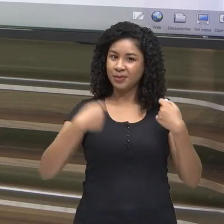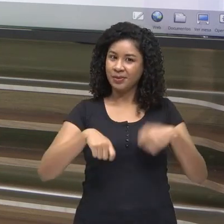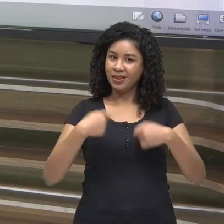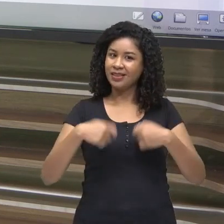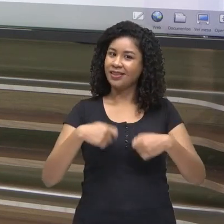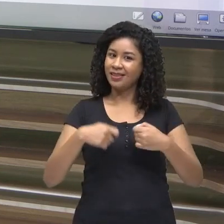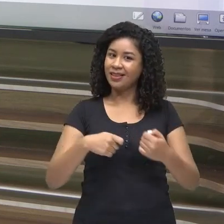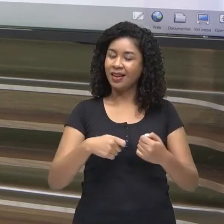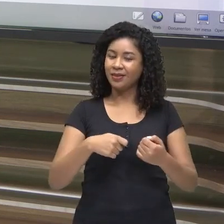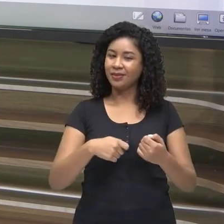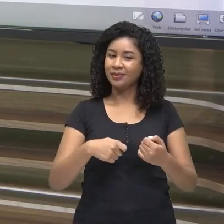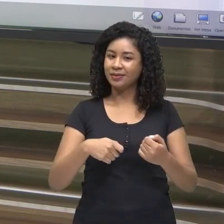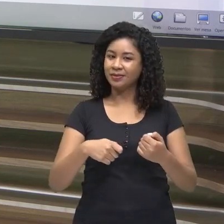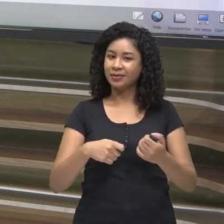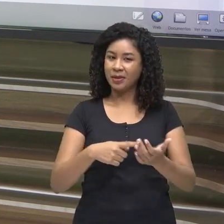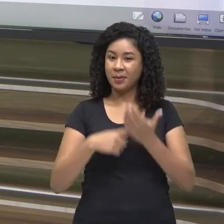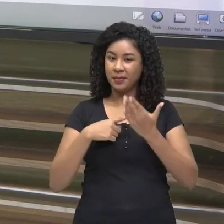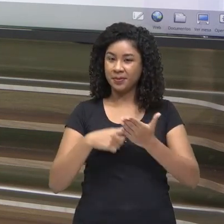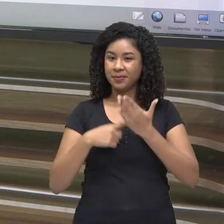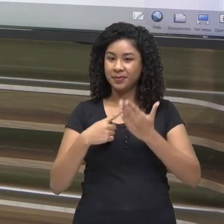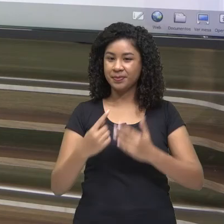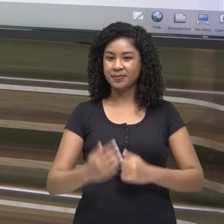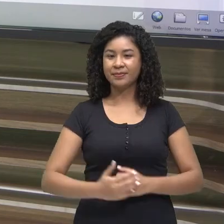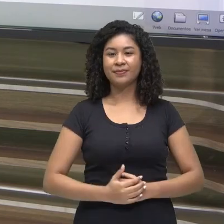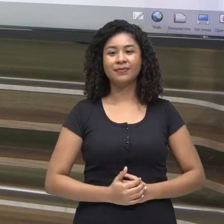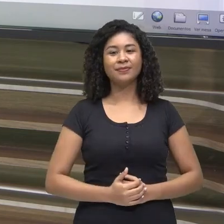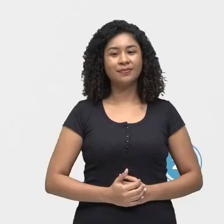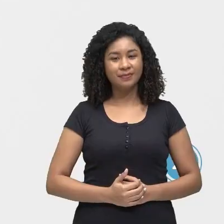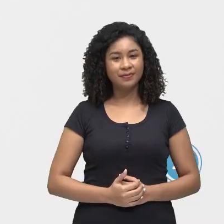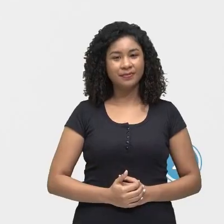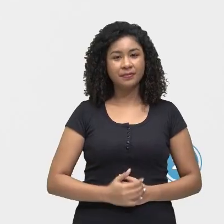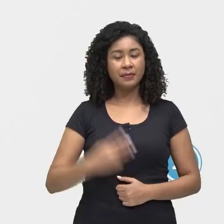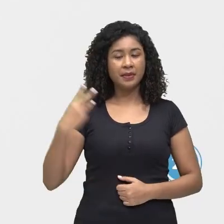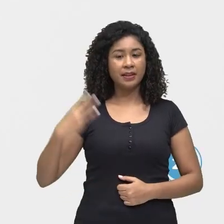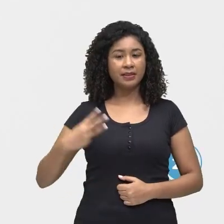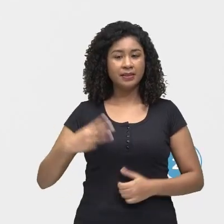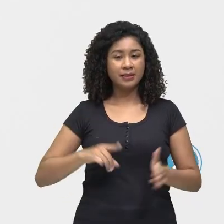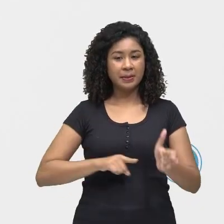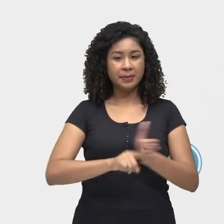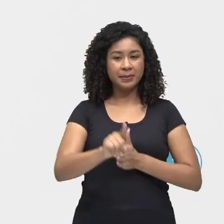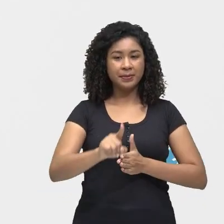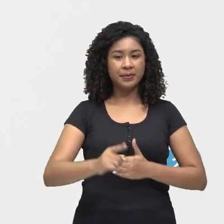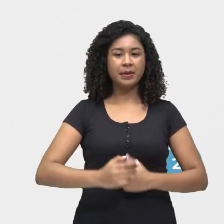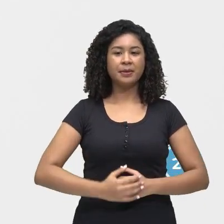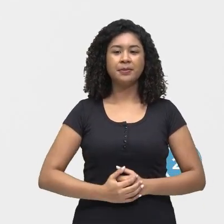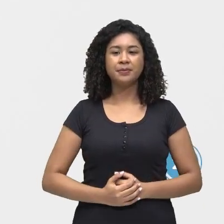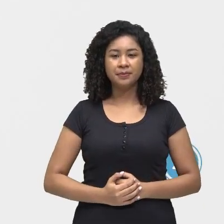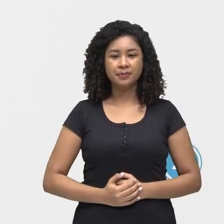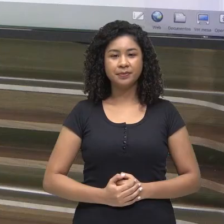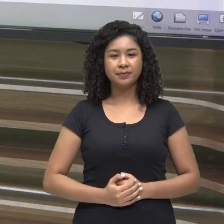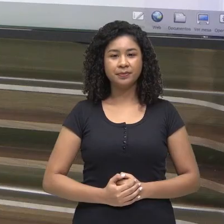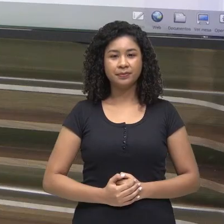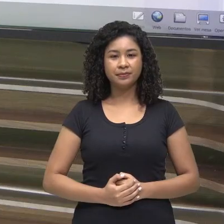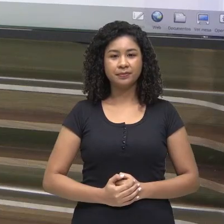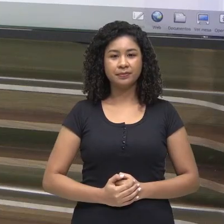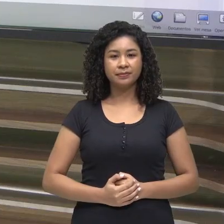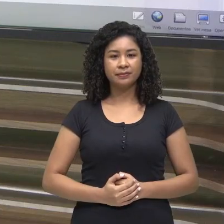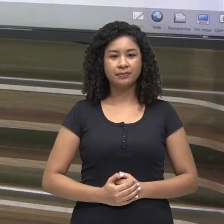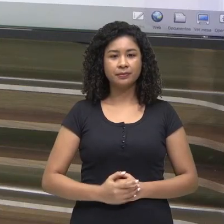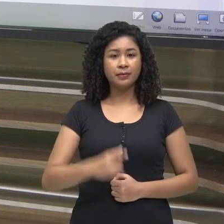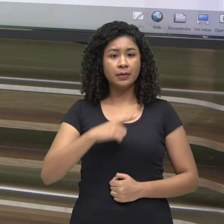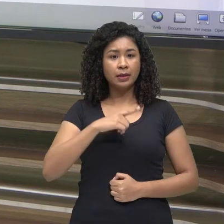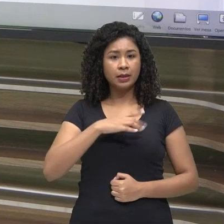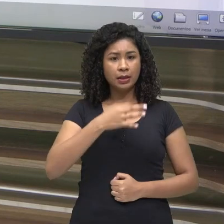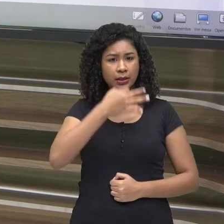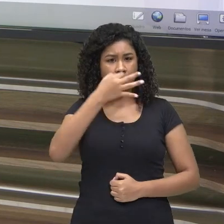me apresentar, certo? Nós temos a terceira questão, e na terceira questão nós temos uma participação. Aí,